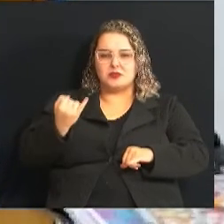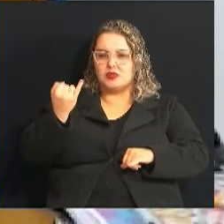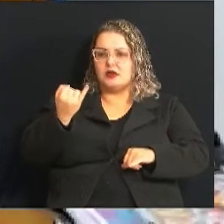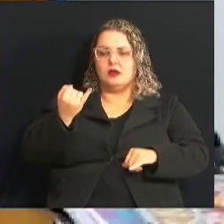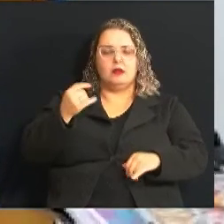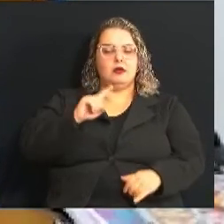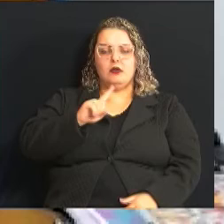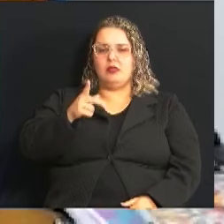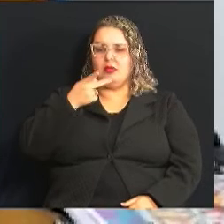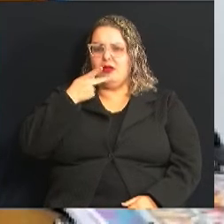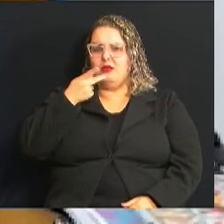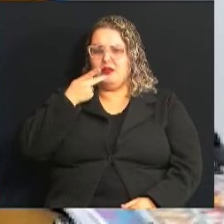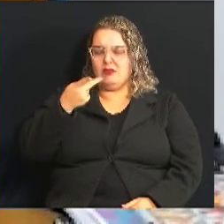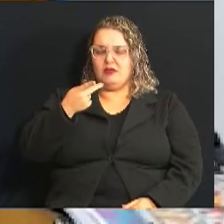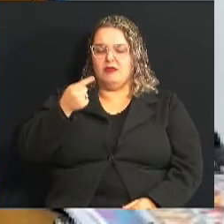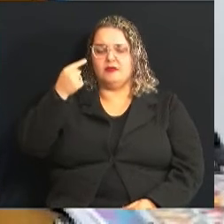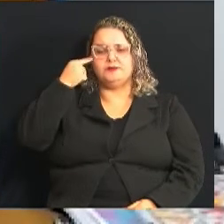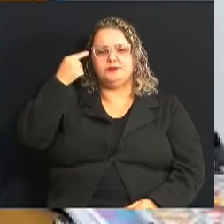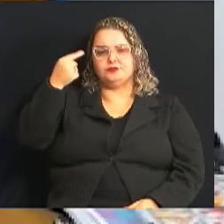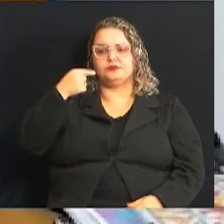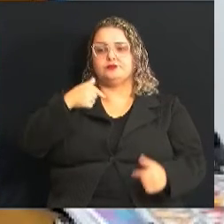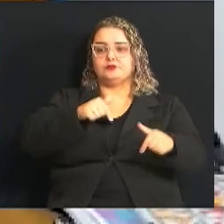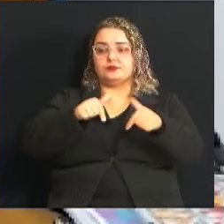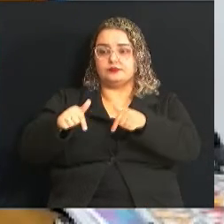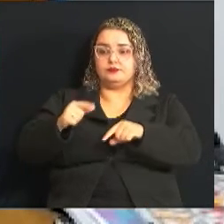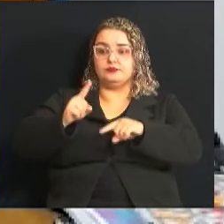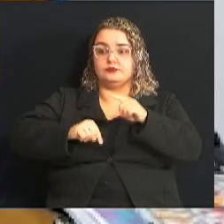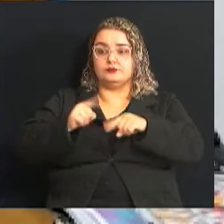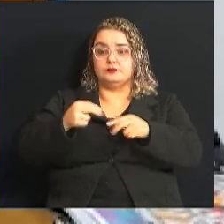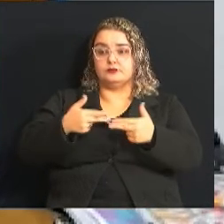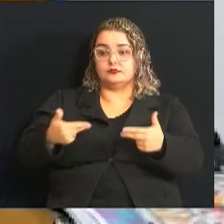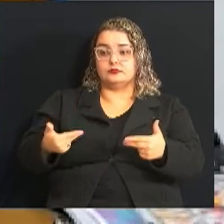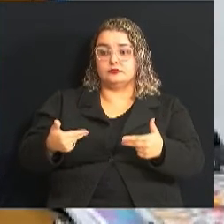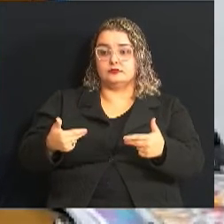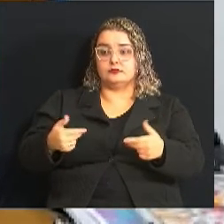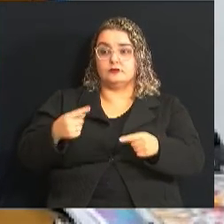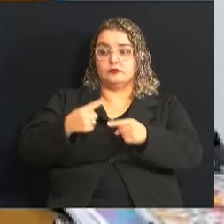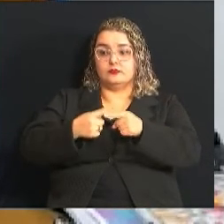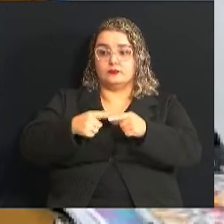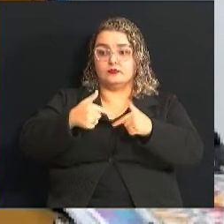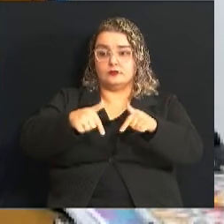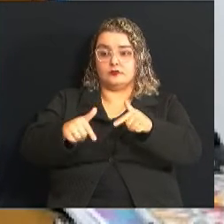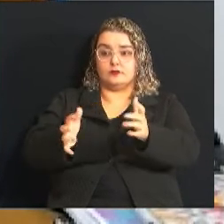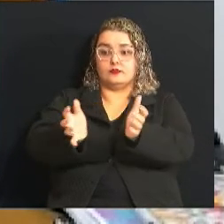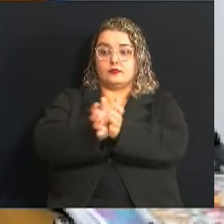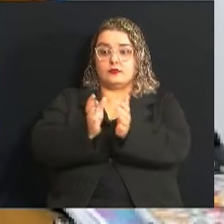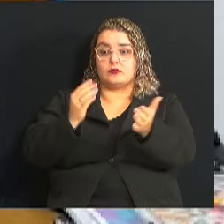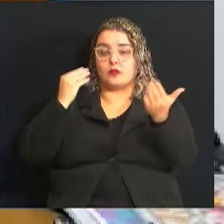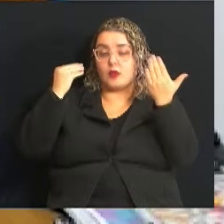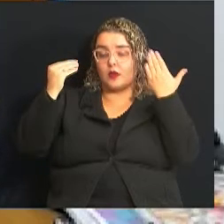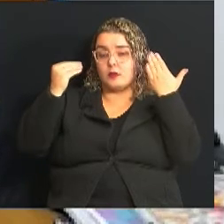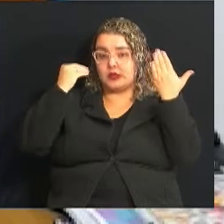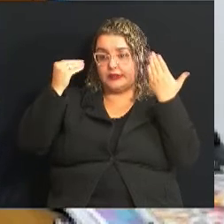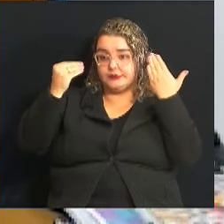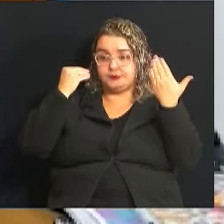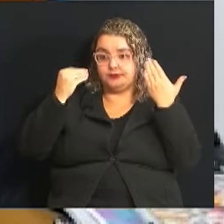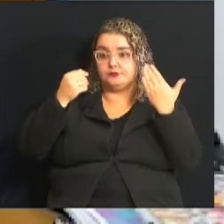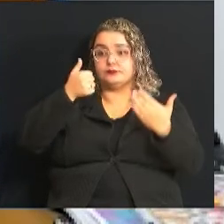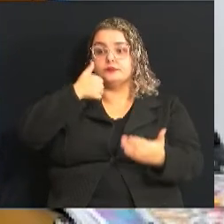pensei em trabalhar esse material, porque eu estava trabalhando em um grupo psicoterapêutico e uma